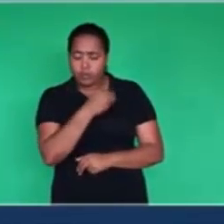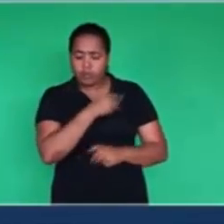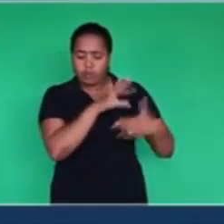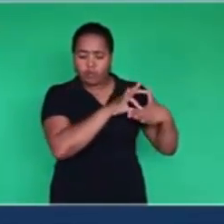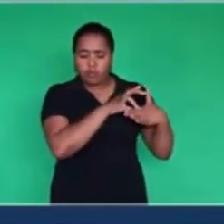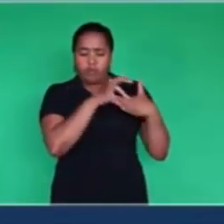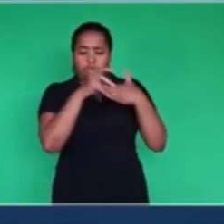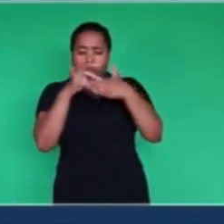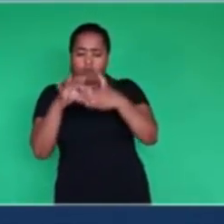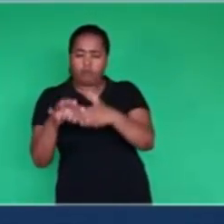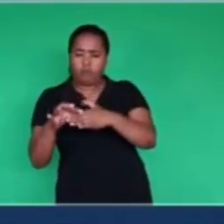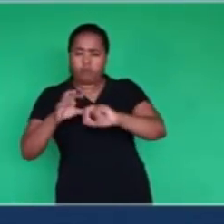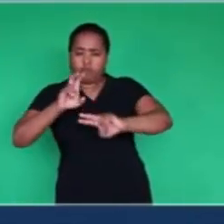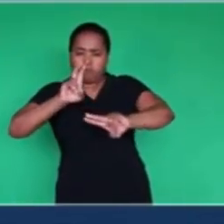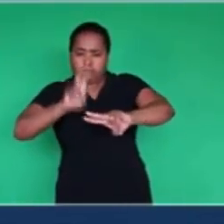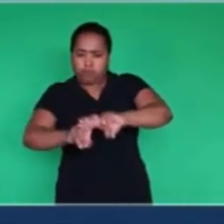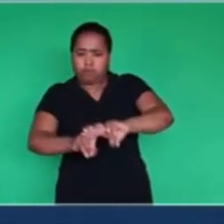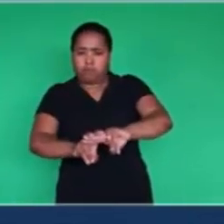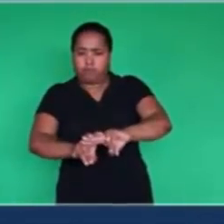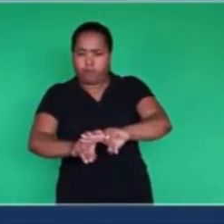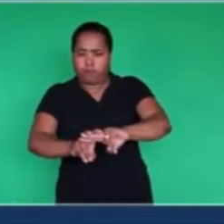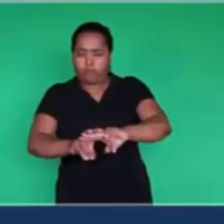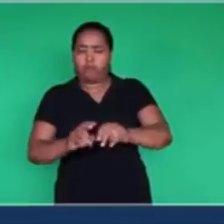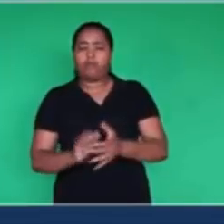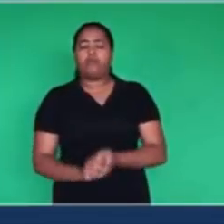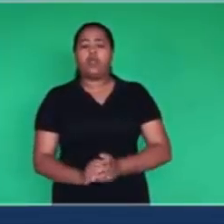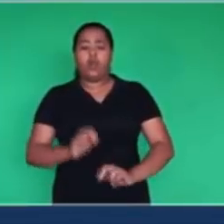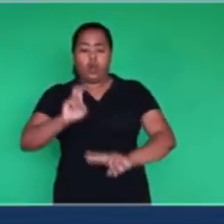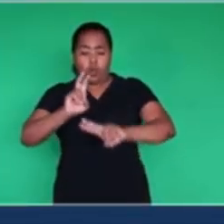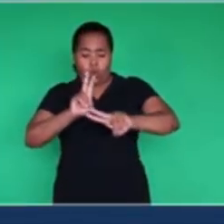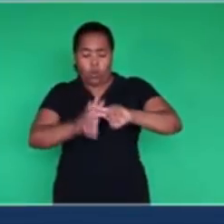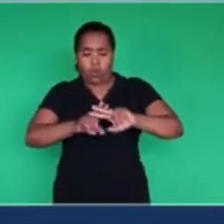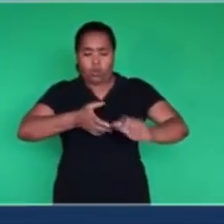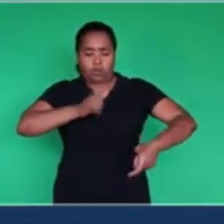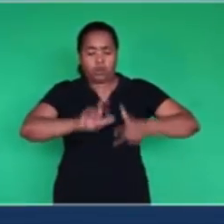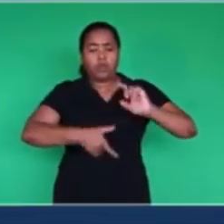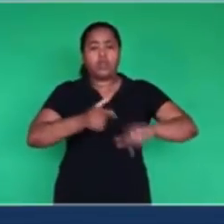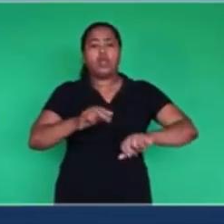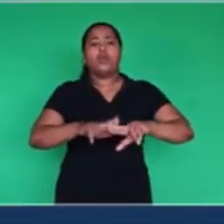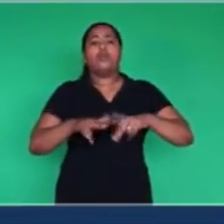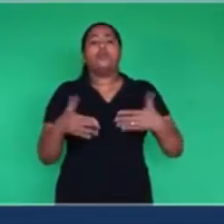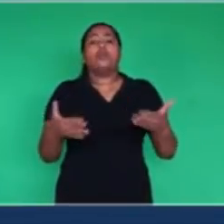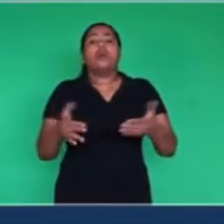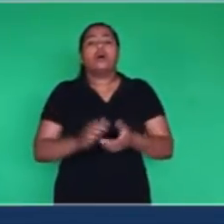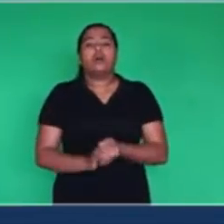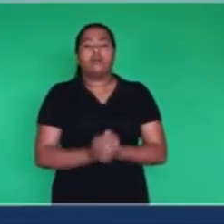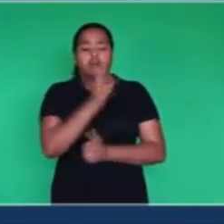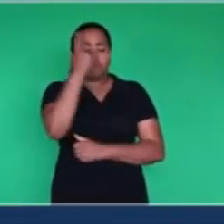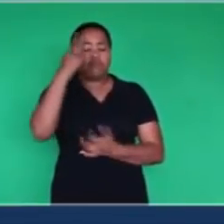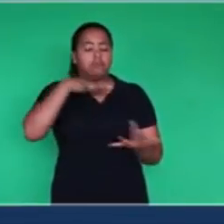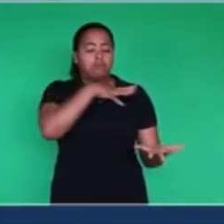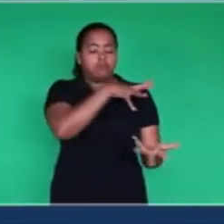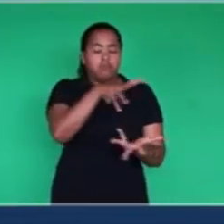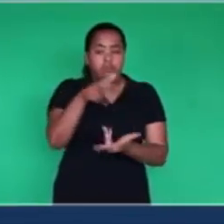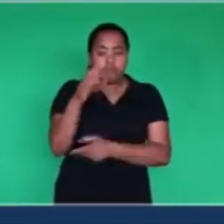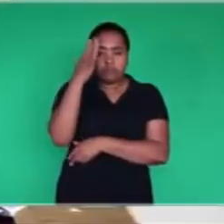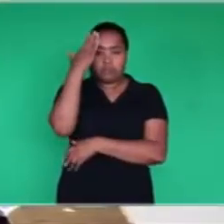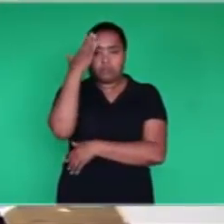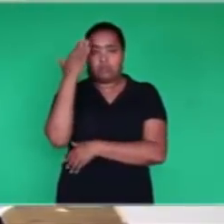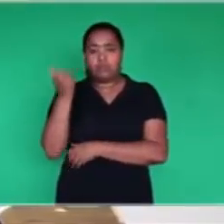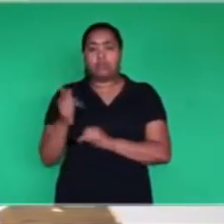em cativeiro. Olha aqui, o cativeiro de Israel foi por causa disso aqui, ó. O mundo todo vai ficar sabendo por